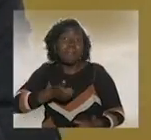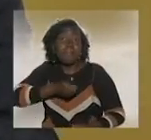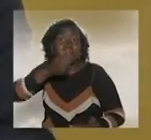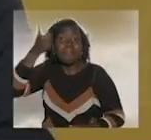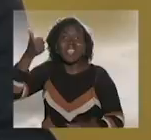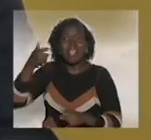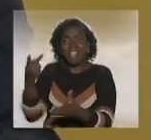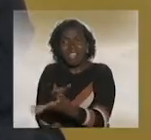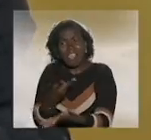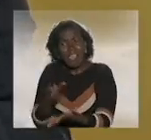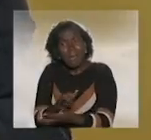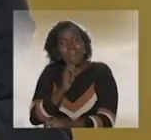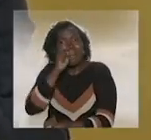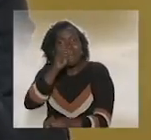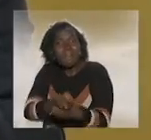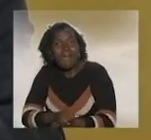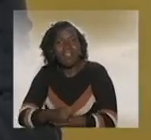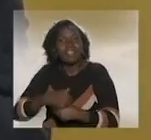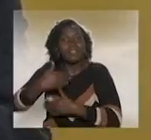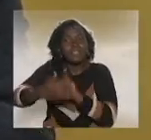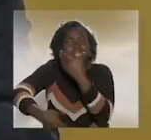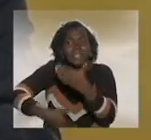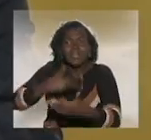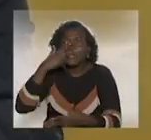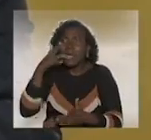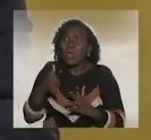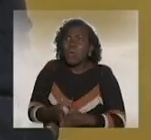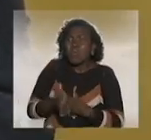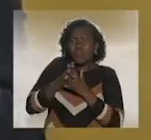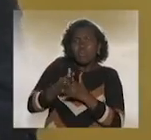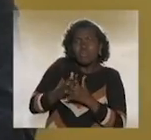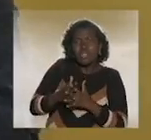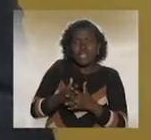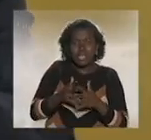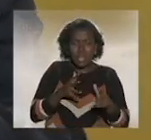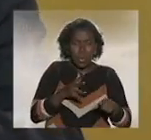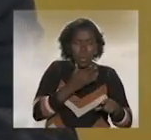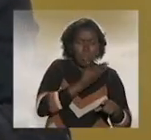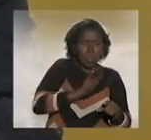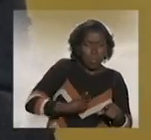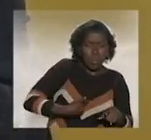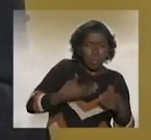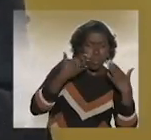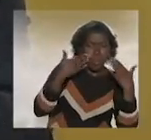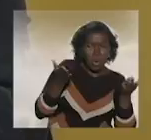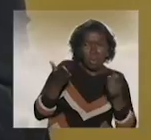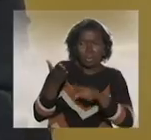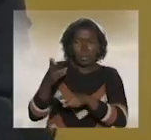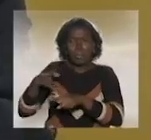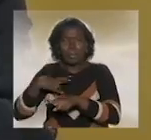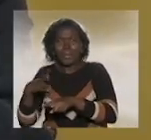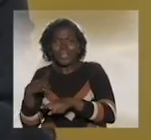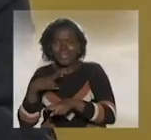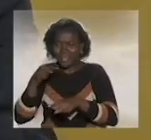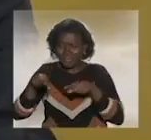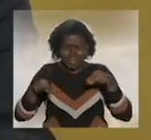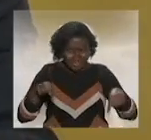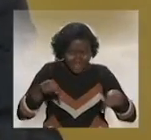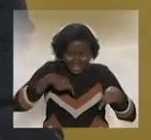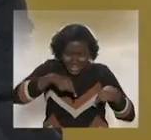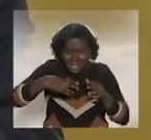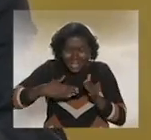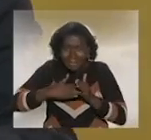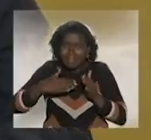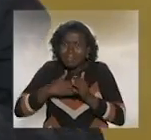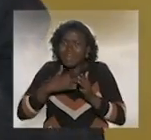evitar desvios de conduta, evitar que pouco a pouco se confunda, né, o público e o privado, que é um limite que às vezes vai ficando muito tênue,